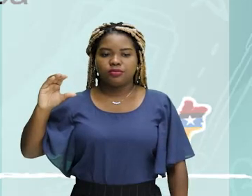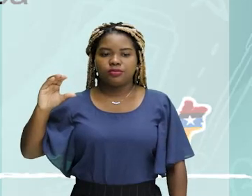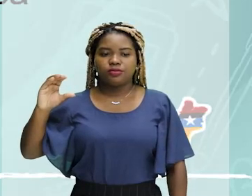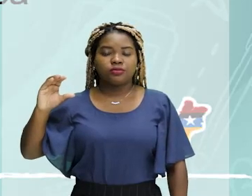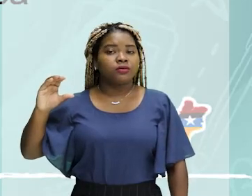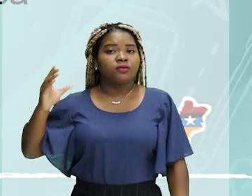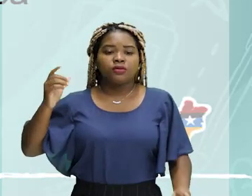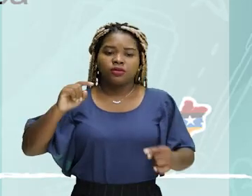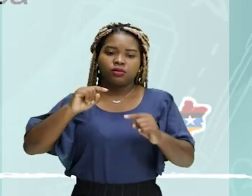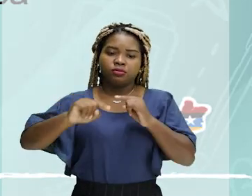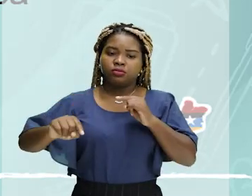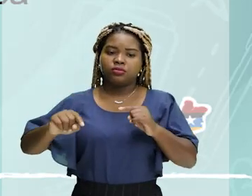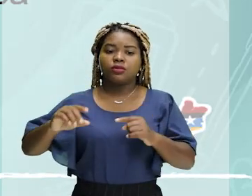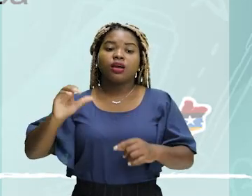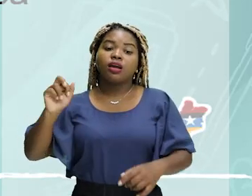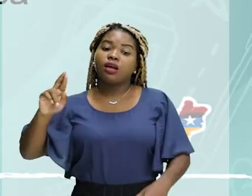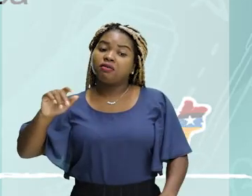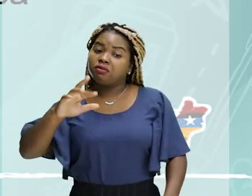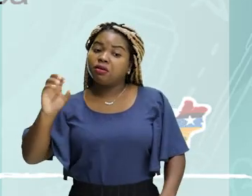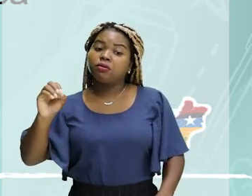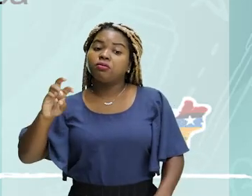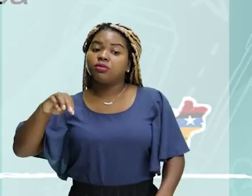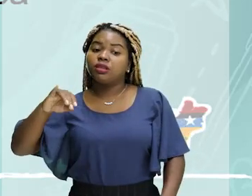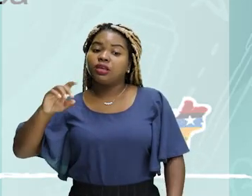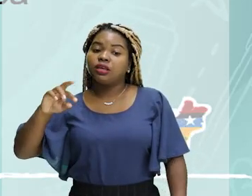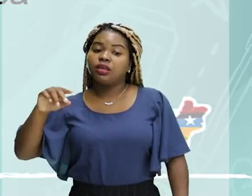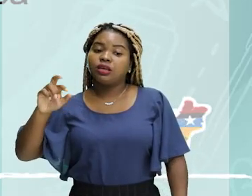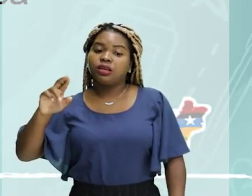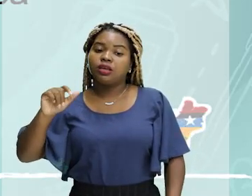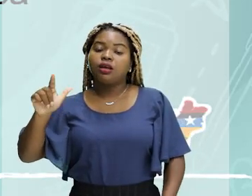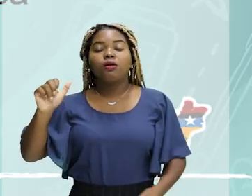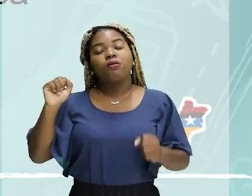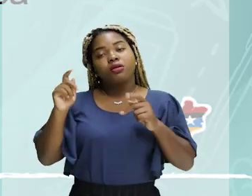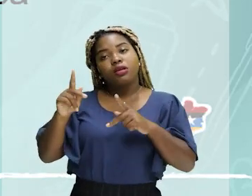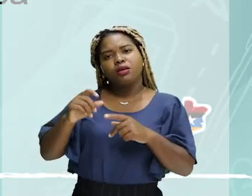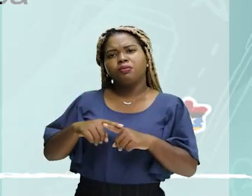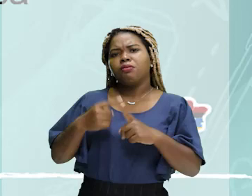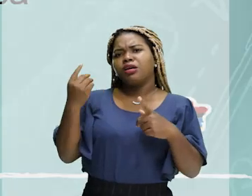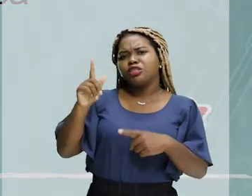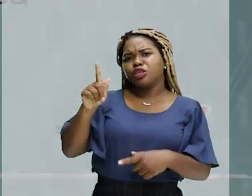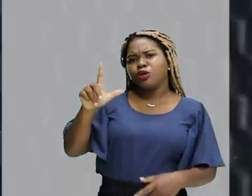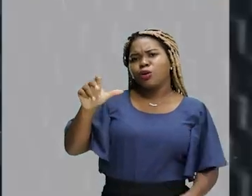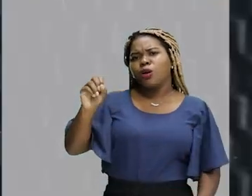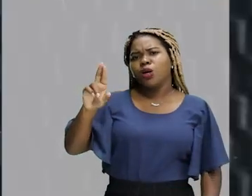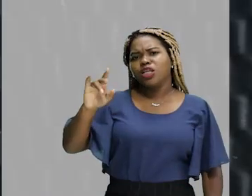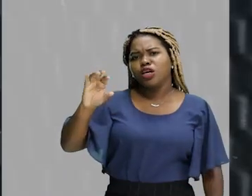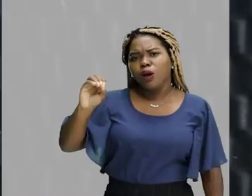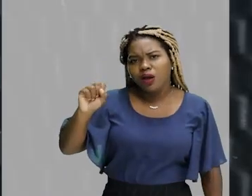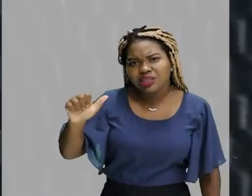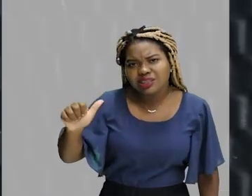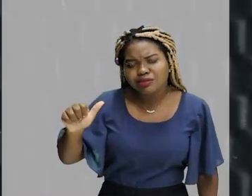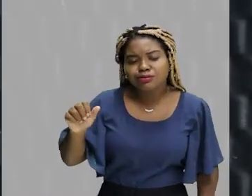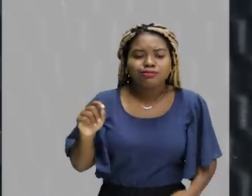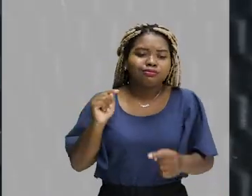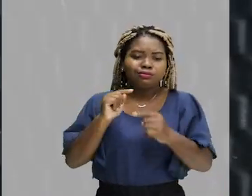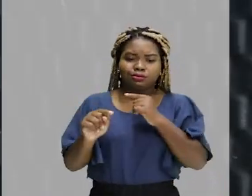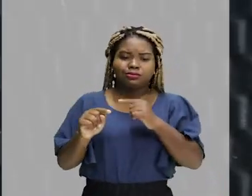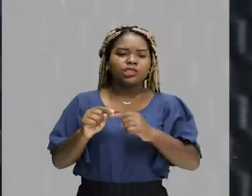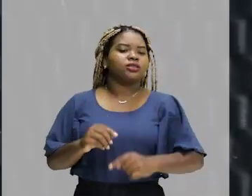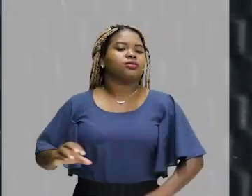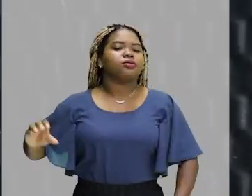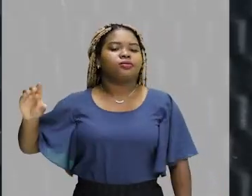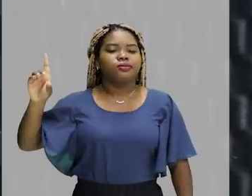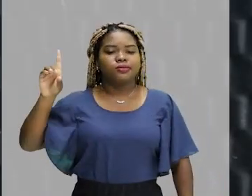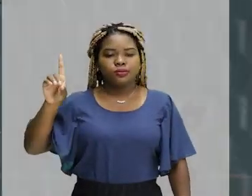Não pode ser o carvão mineral, até que entende, legal, mas a gloriosa não pode ser, ok? Vamos